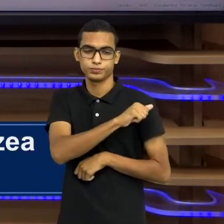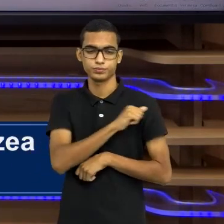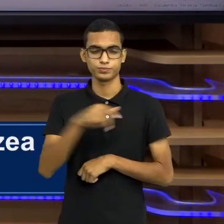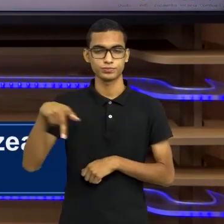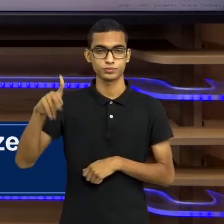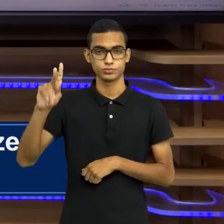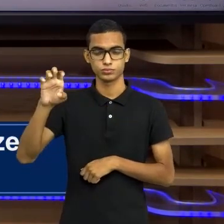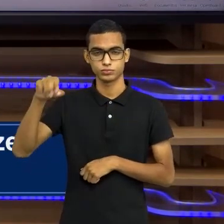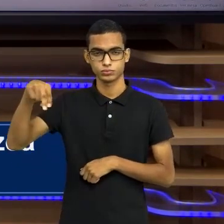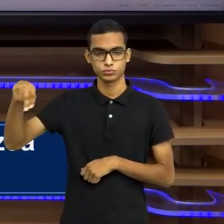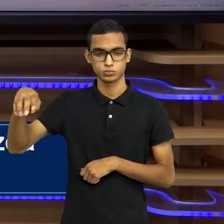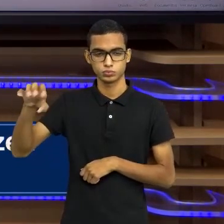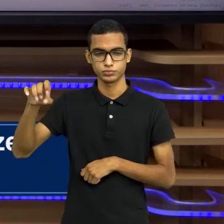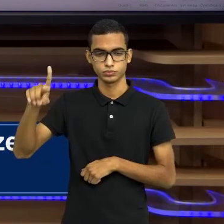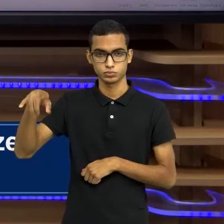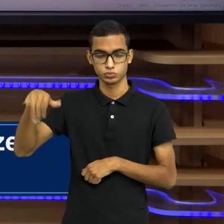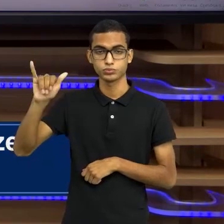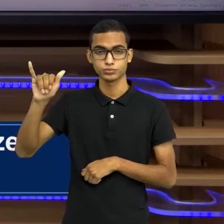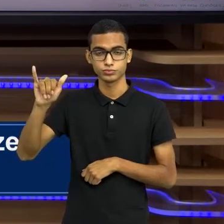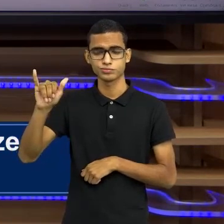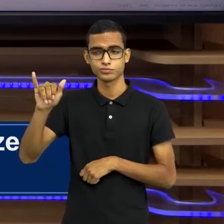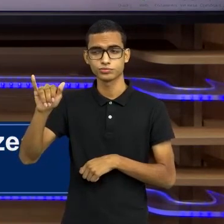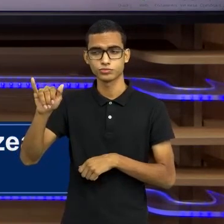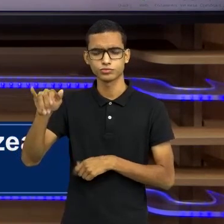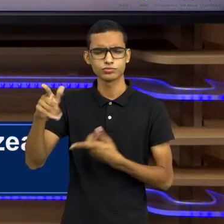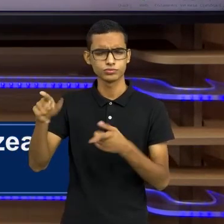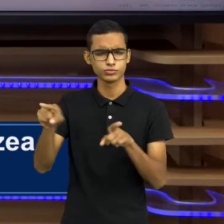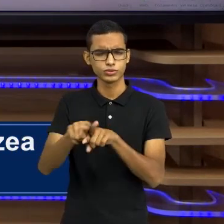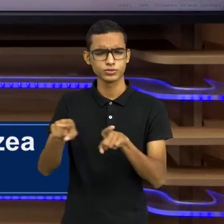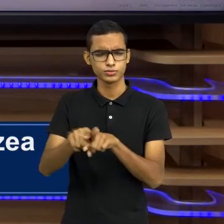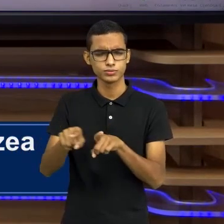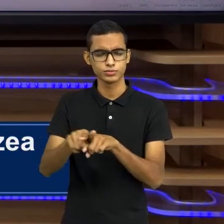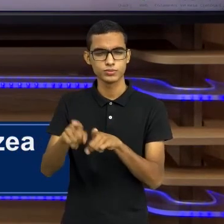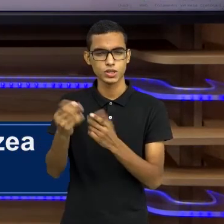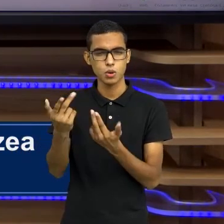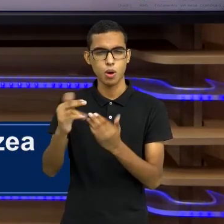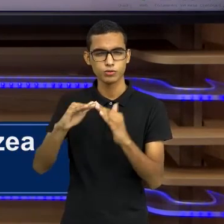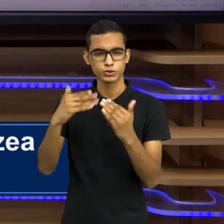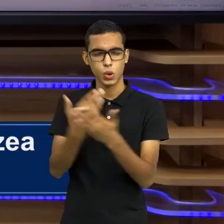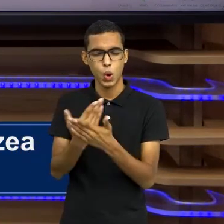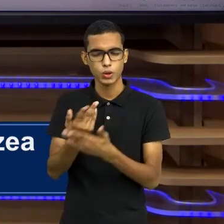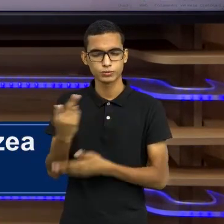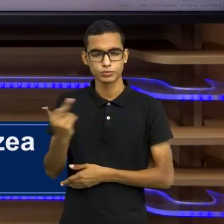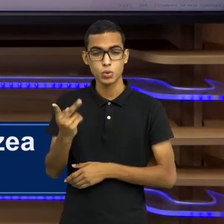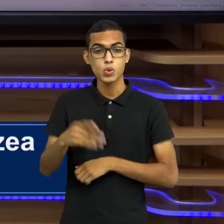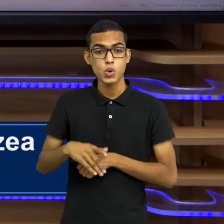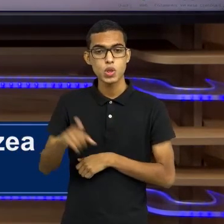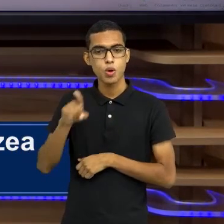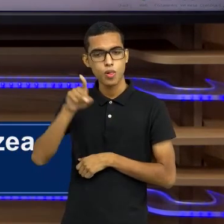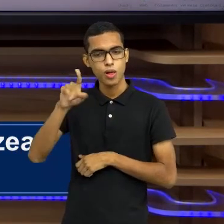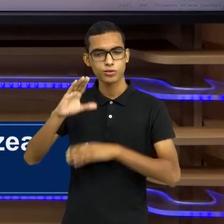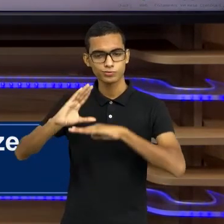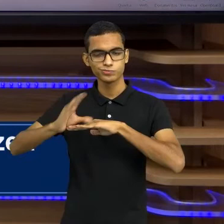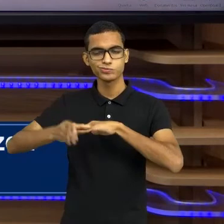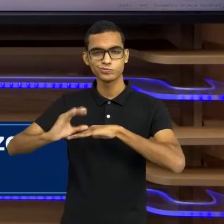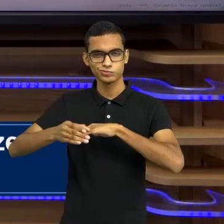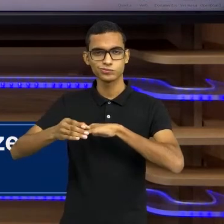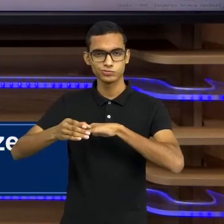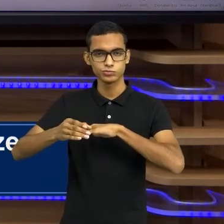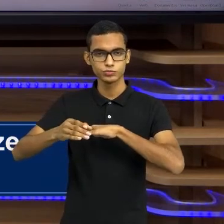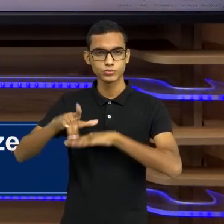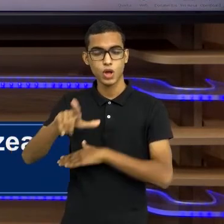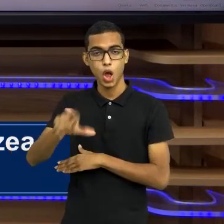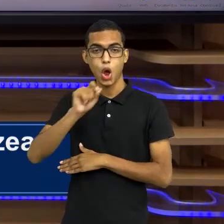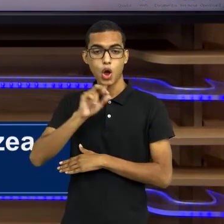Daí nós temos o Kennedy também, lá da mesma escola, não é isso? Da Escola Coronel Fiuza, Careiro da Várzea, e eles marcaram